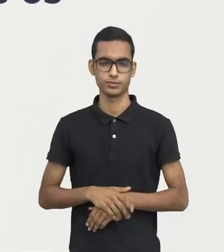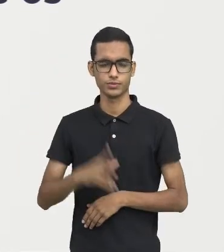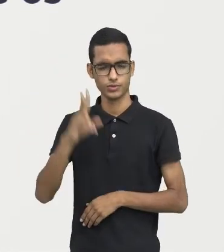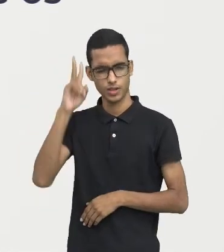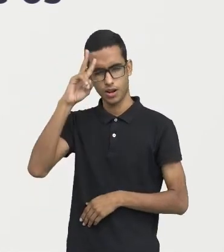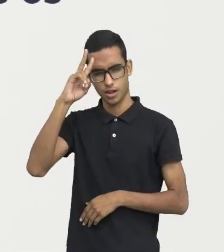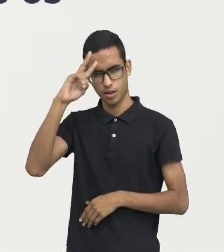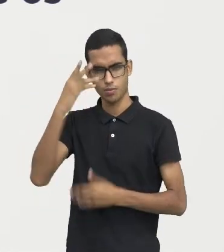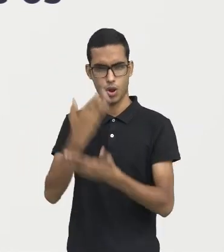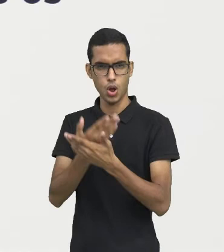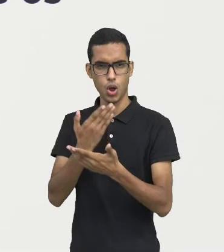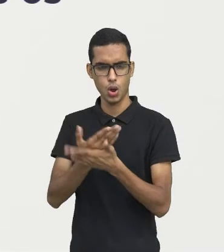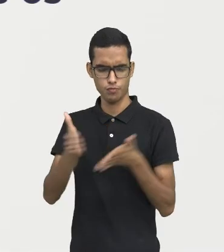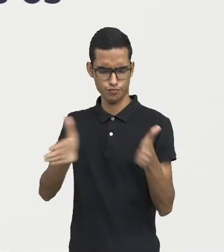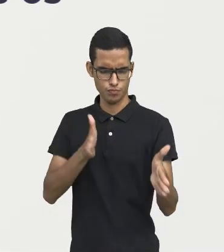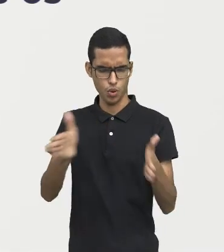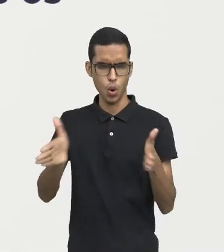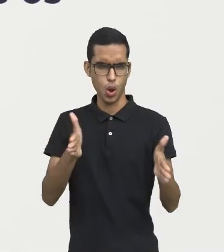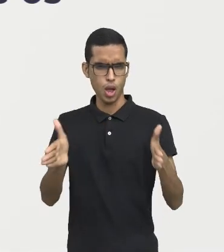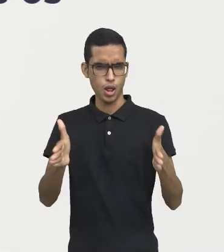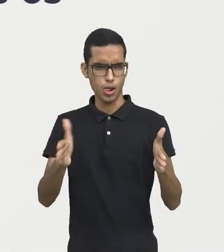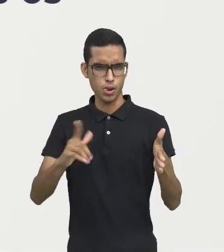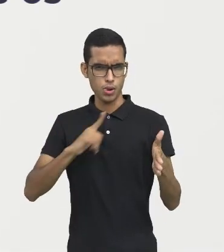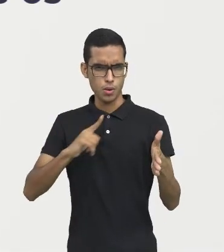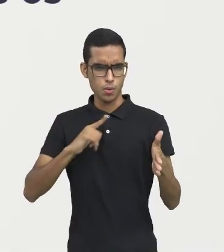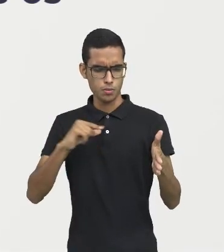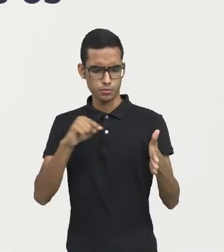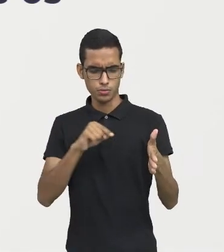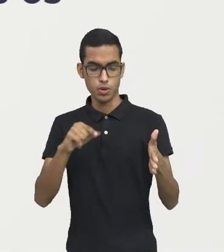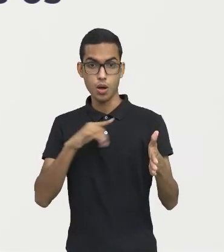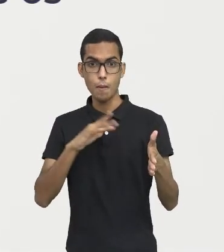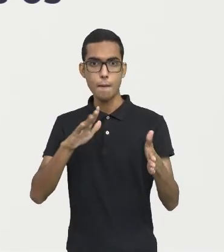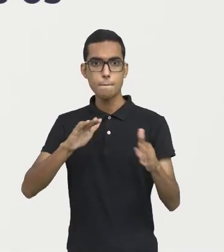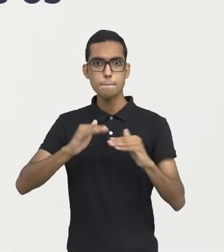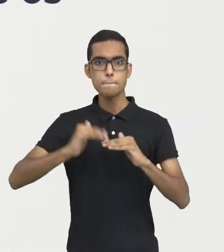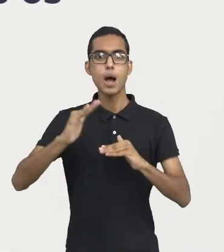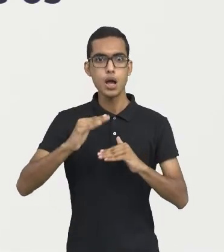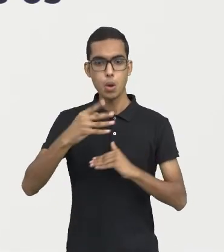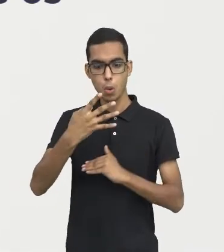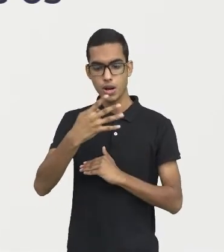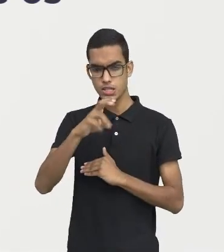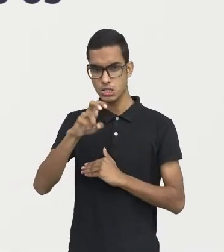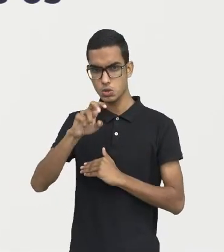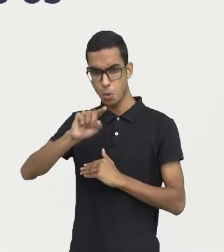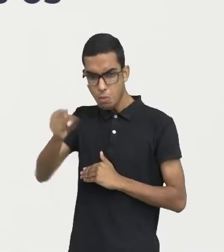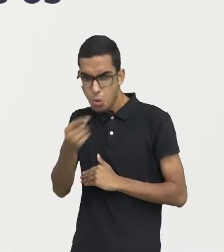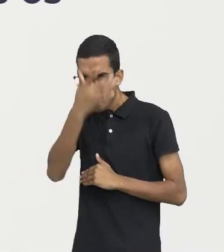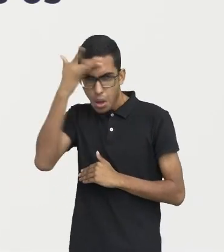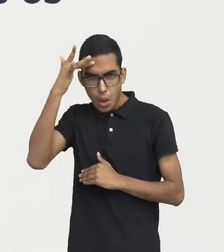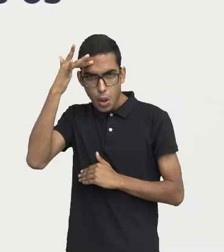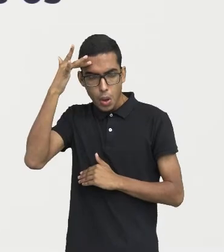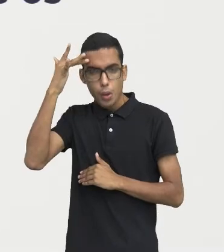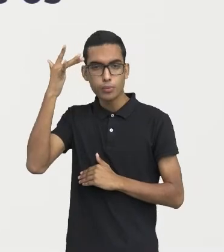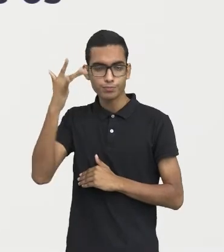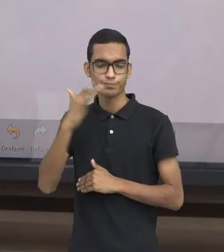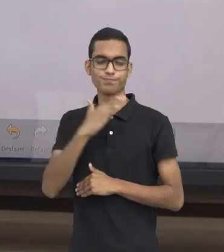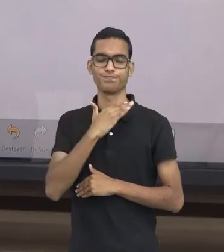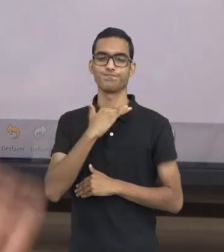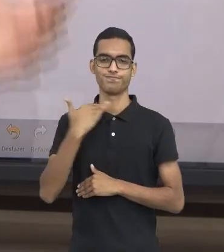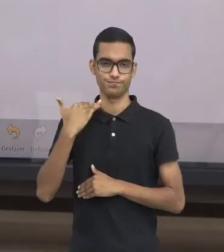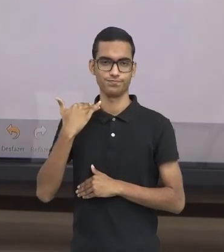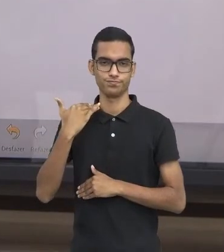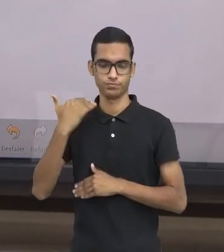período de espaço de tempo ali, mais de 45 mil pessoas foram levadas à